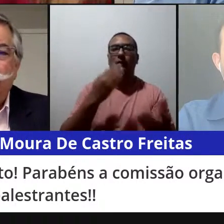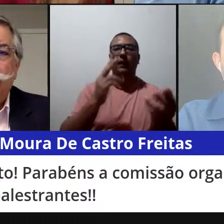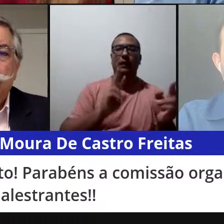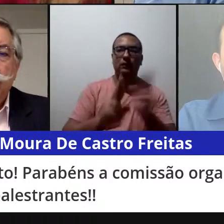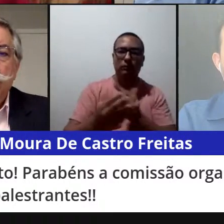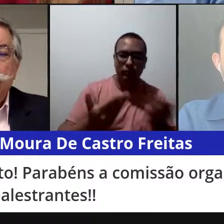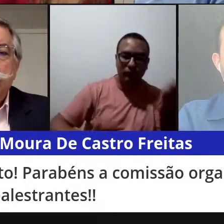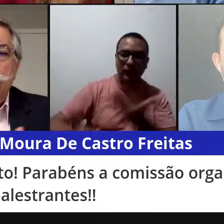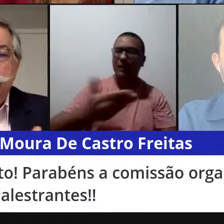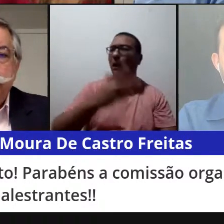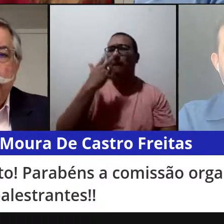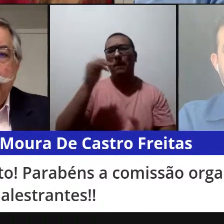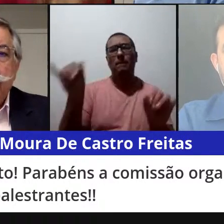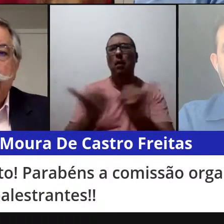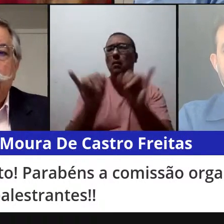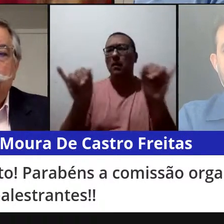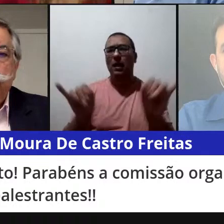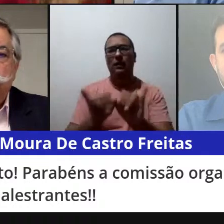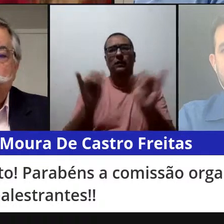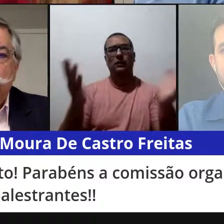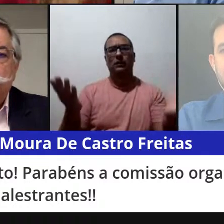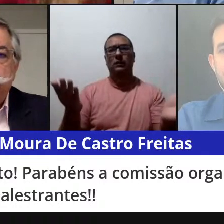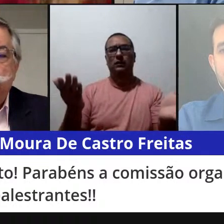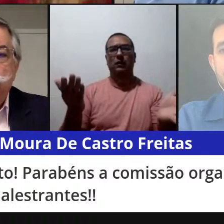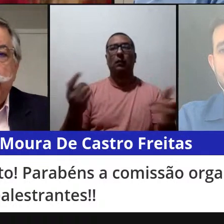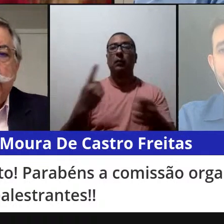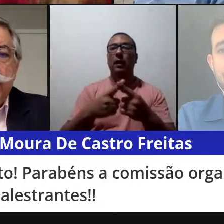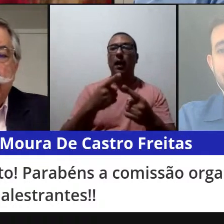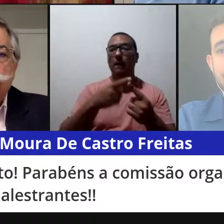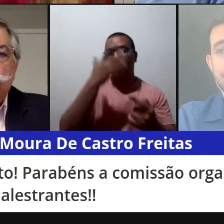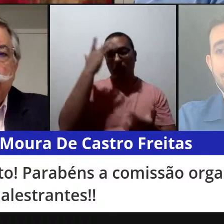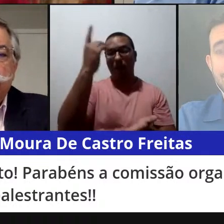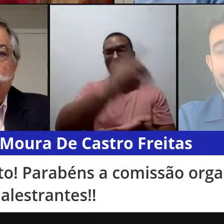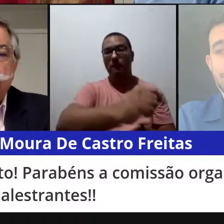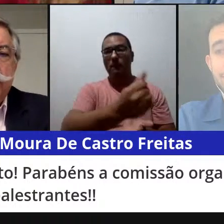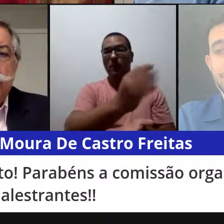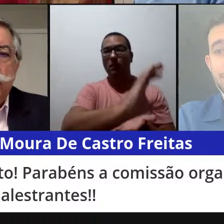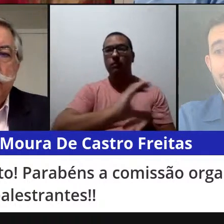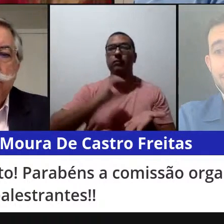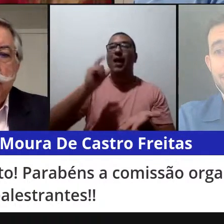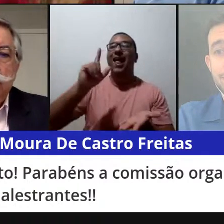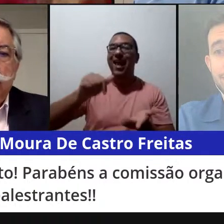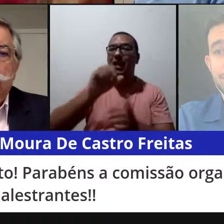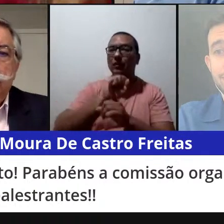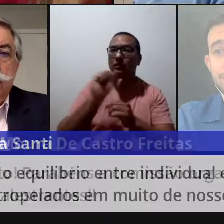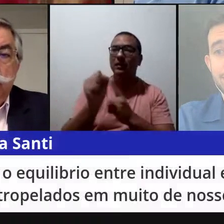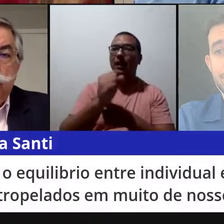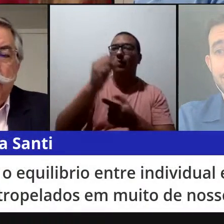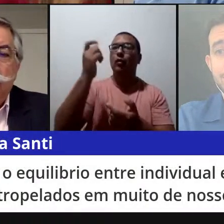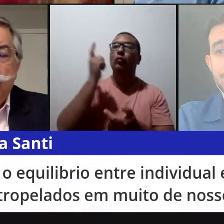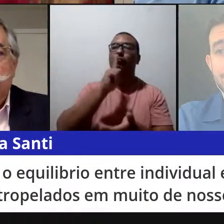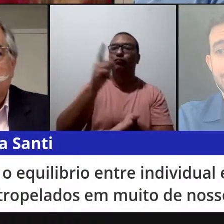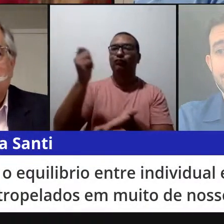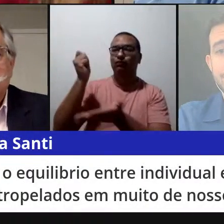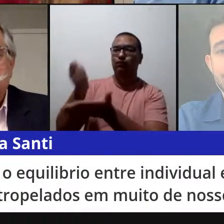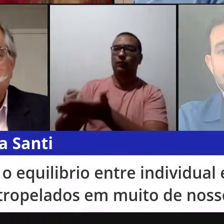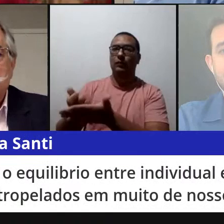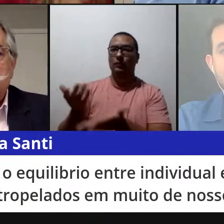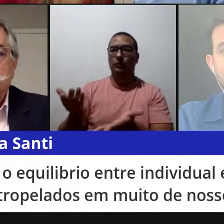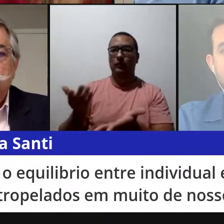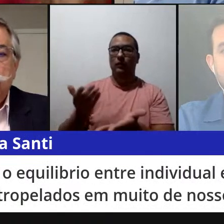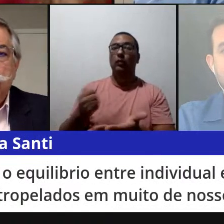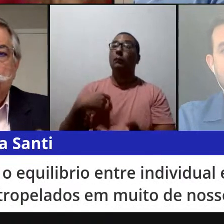uma bobagem. Quem paga a universidade pública é a sociedade brasileira, né? E isso que a gente tem que